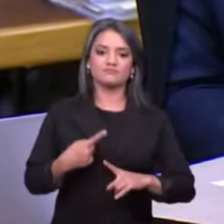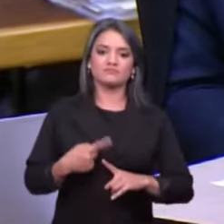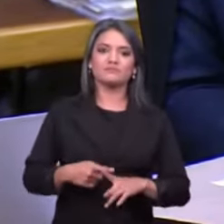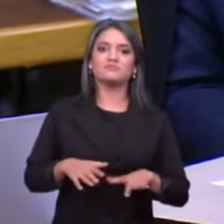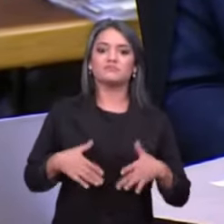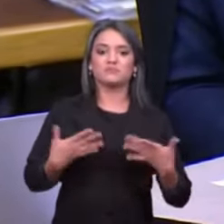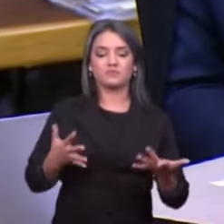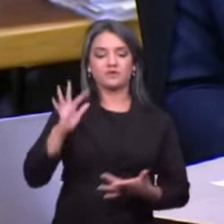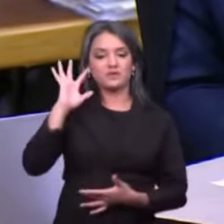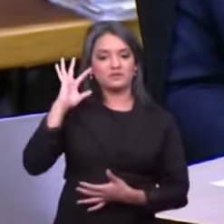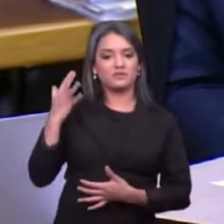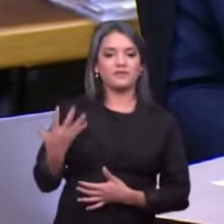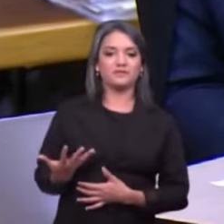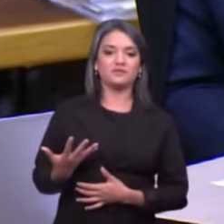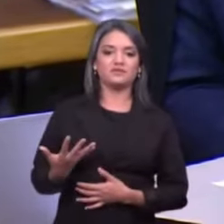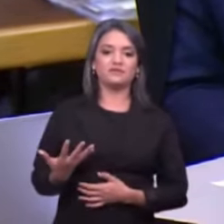definido